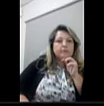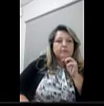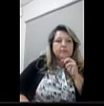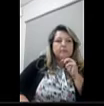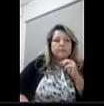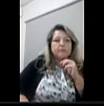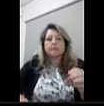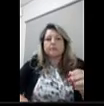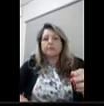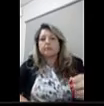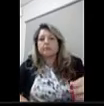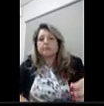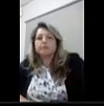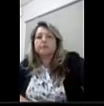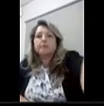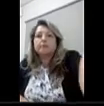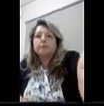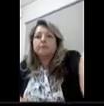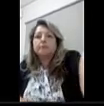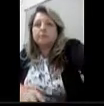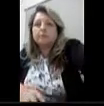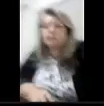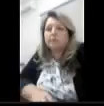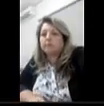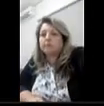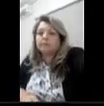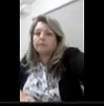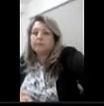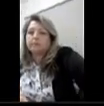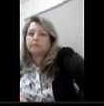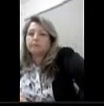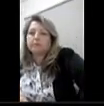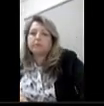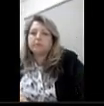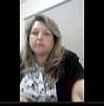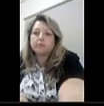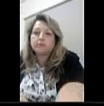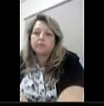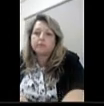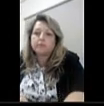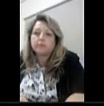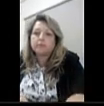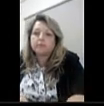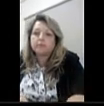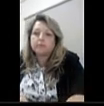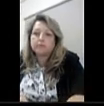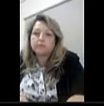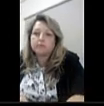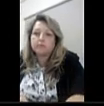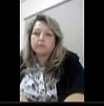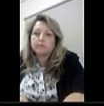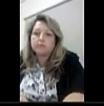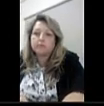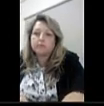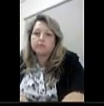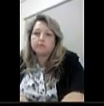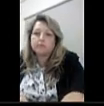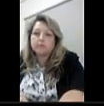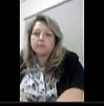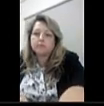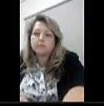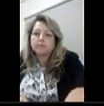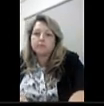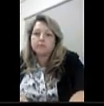sexto ano, de 30 a 60 minutos, e do sétimo ano ao nono ano, tempo maior que 60